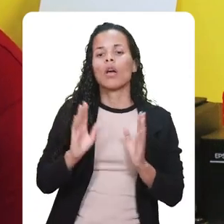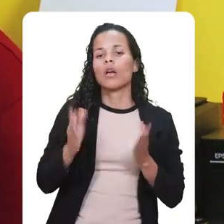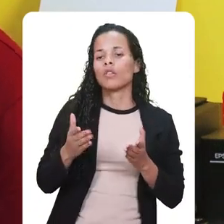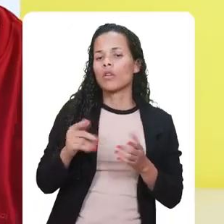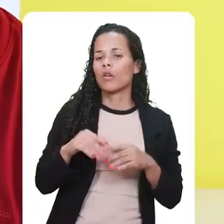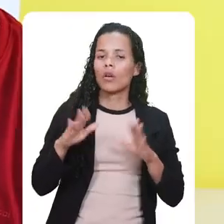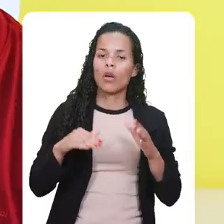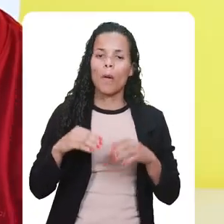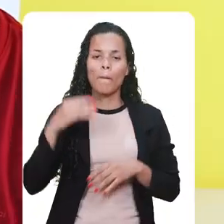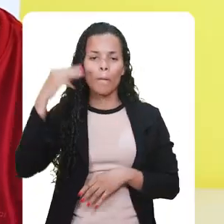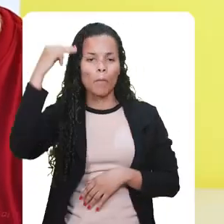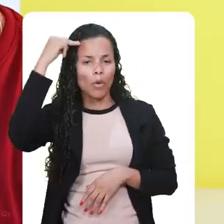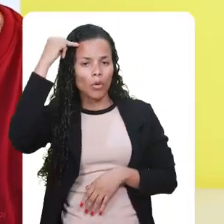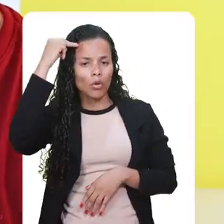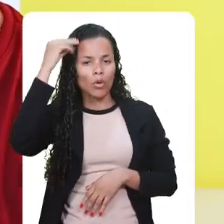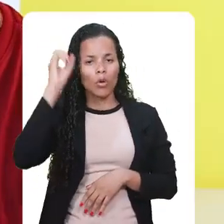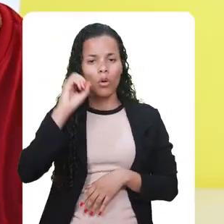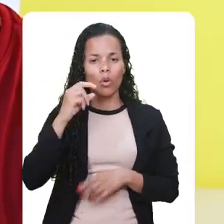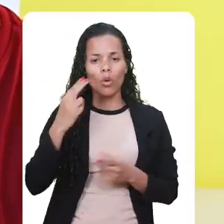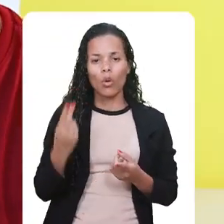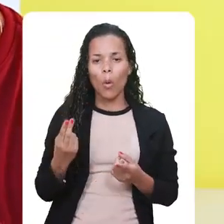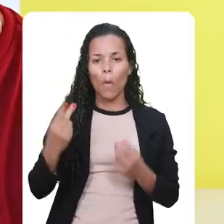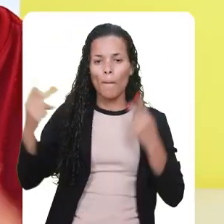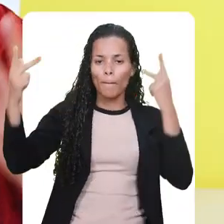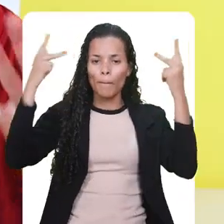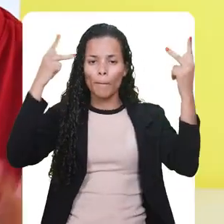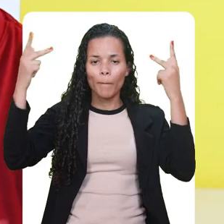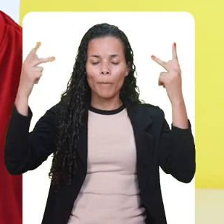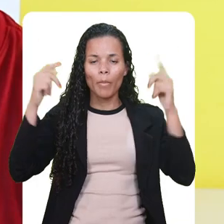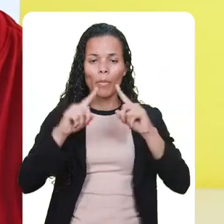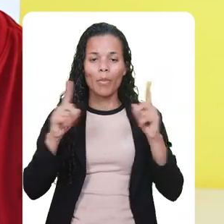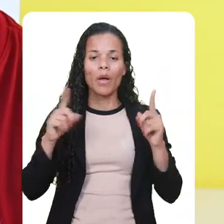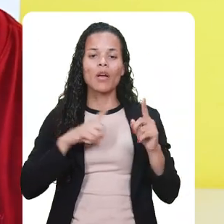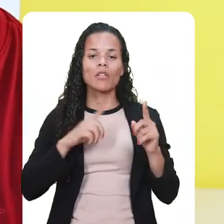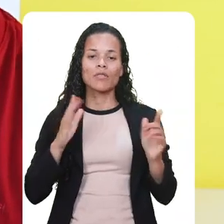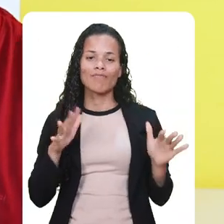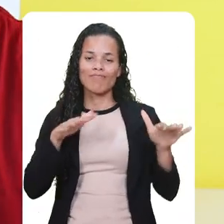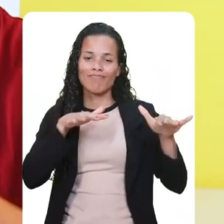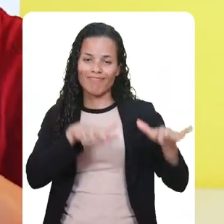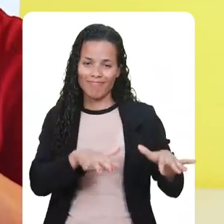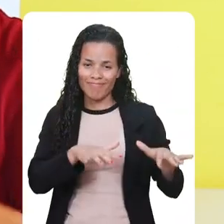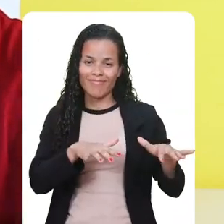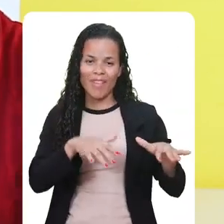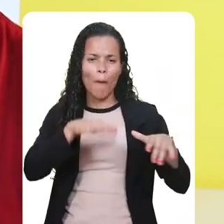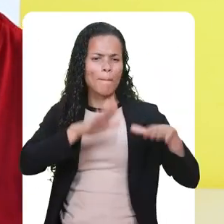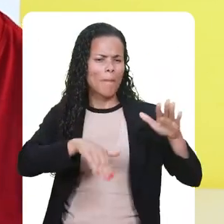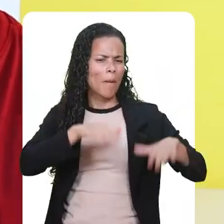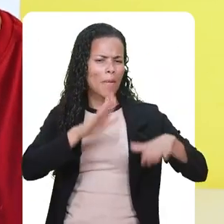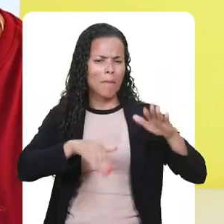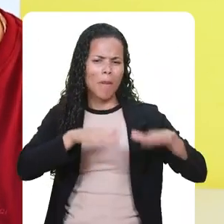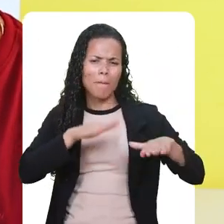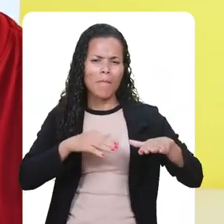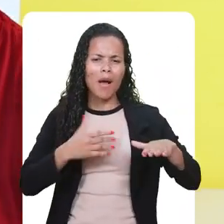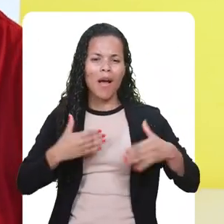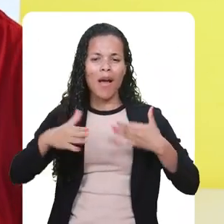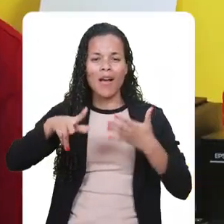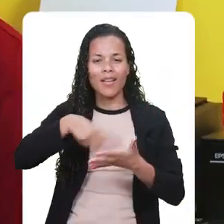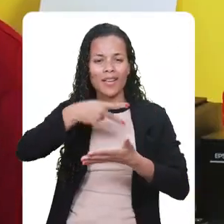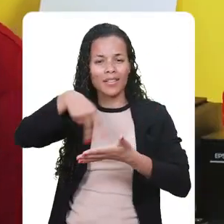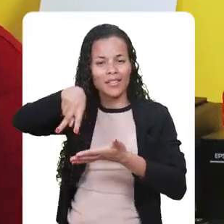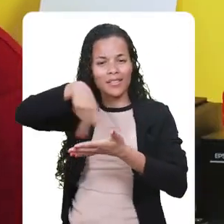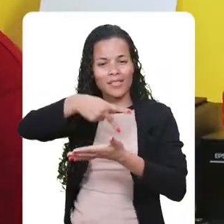deficiências, sejam elas motoras ou psíquicas, mas que estão ali,